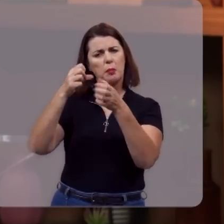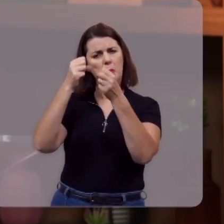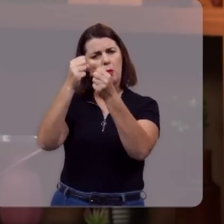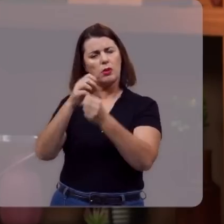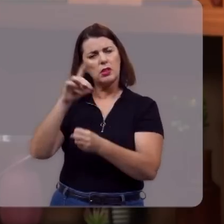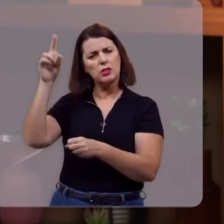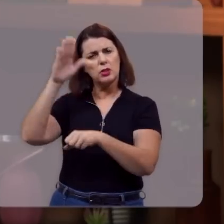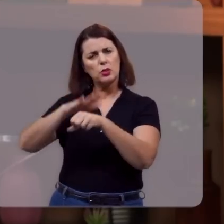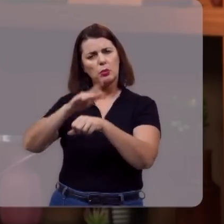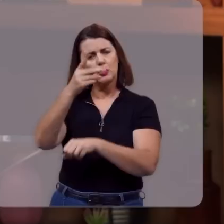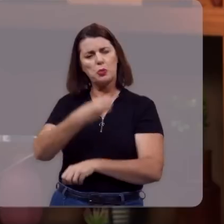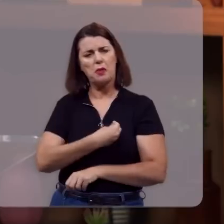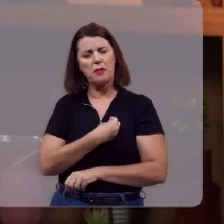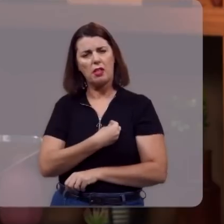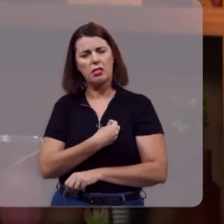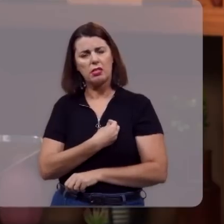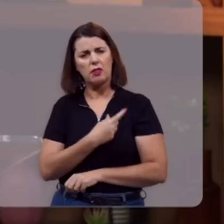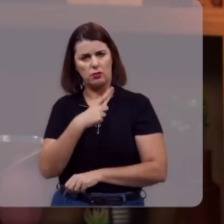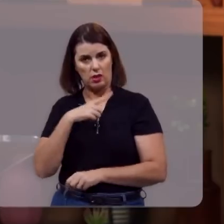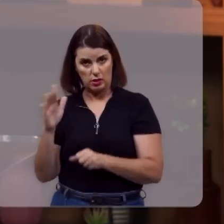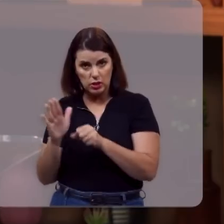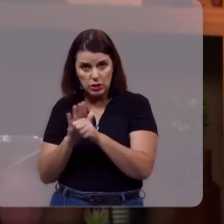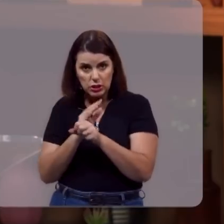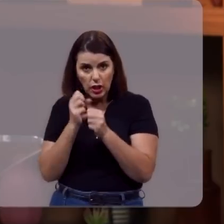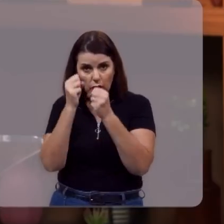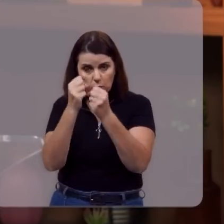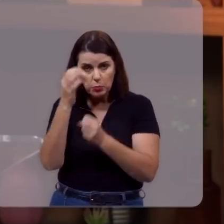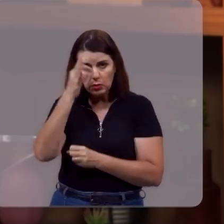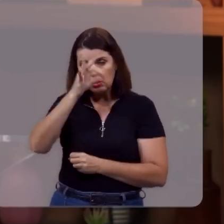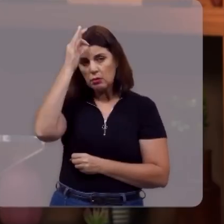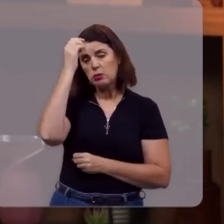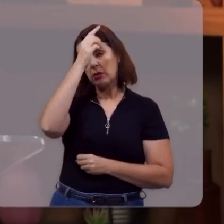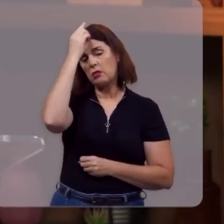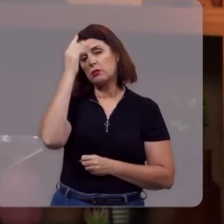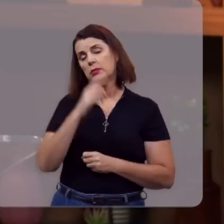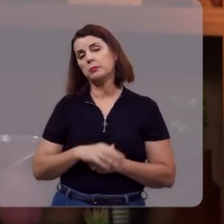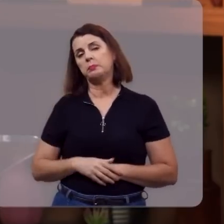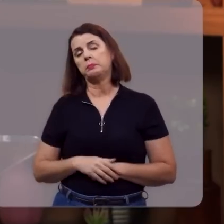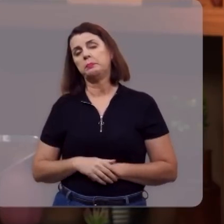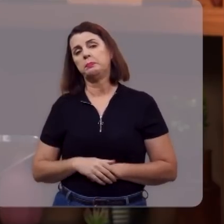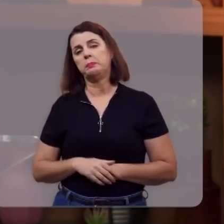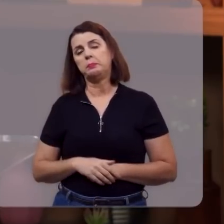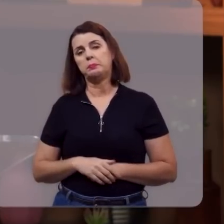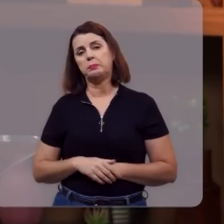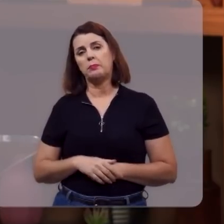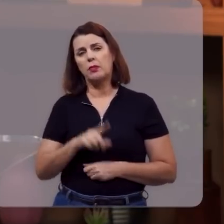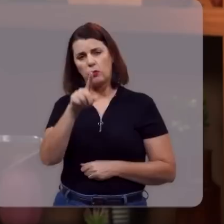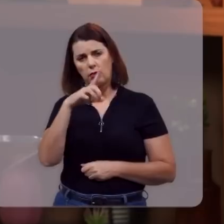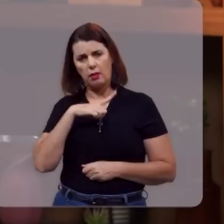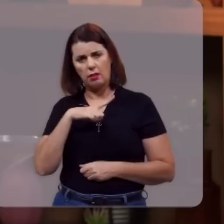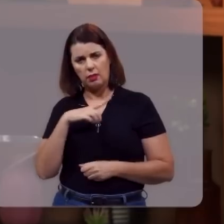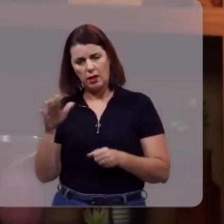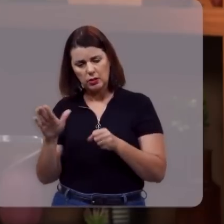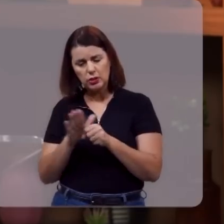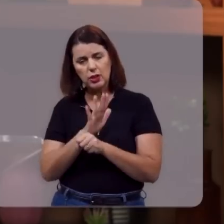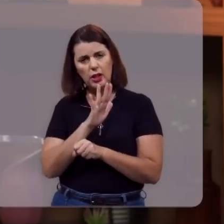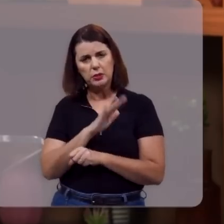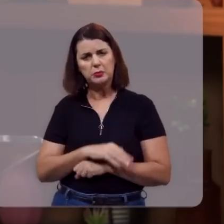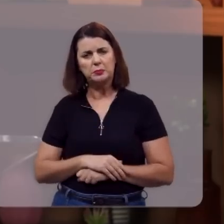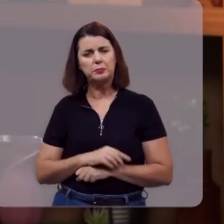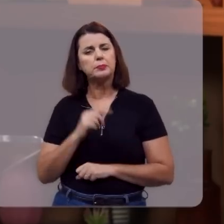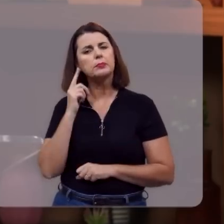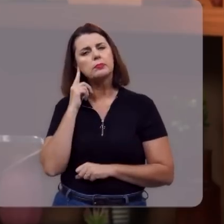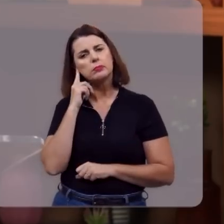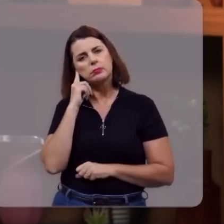vida? Você está revestido com o poder do Espírito Santo? Você está cheio do Espírito